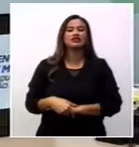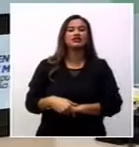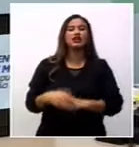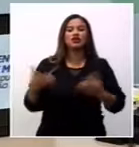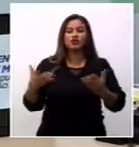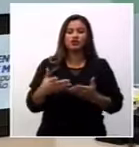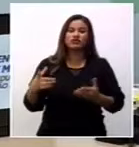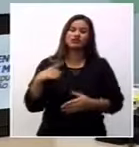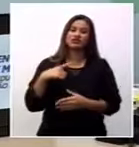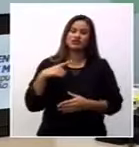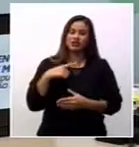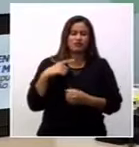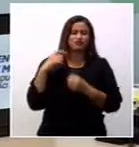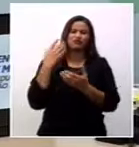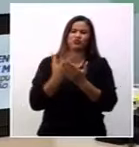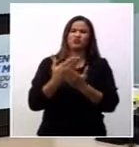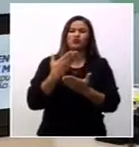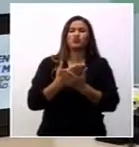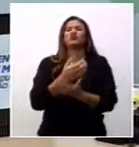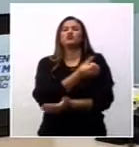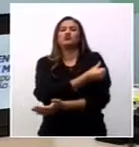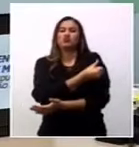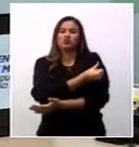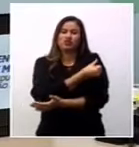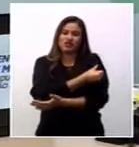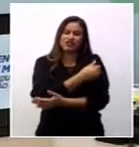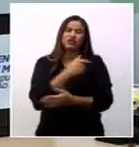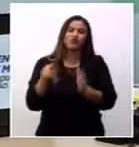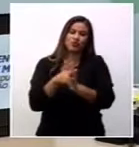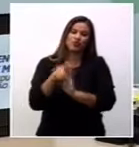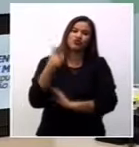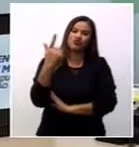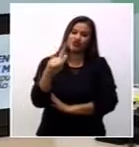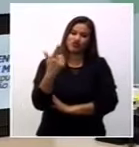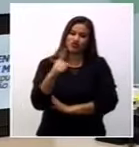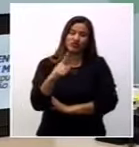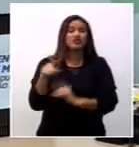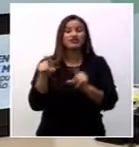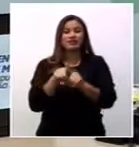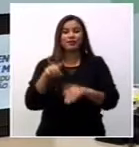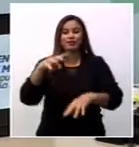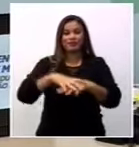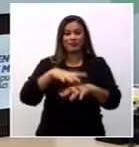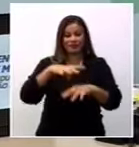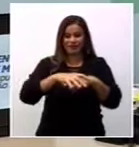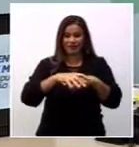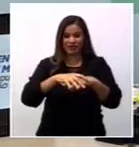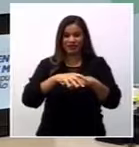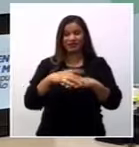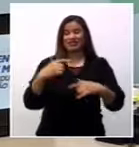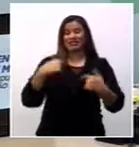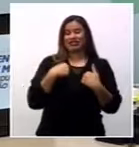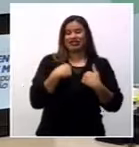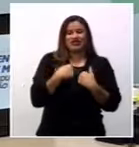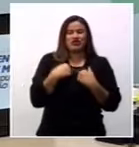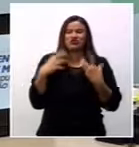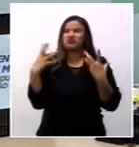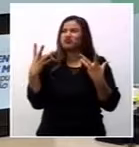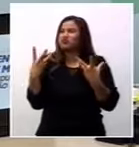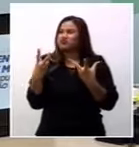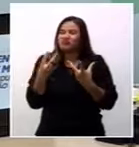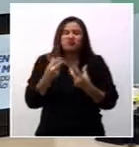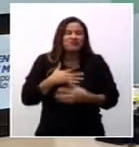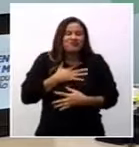reforçando, nós temos uma super aula do 6º ano de Geografia com uma temática sensacional que eu particularmente